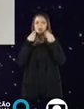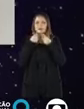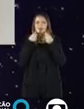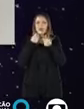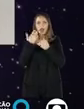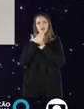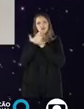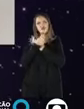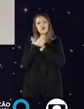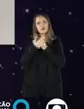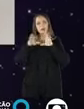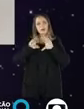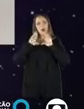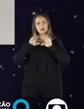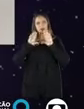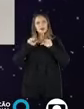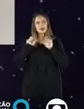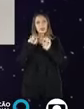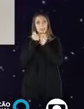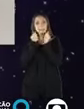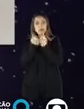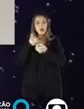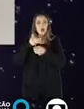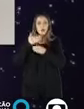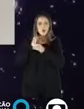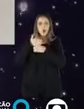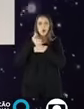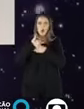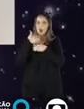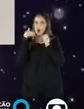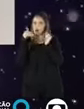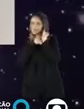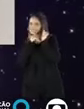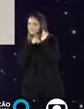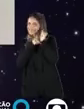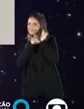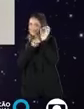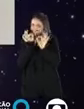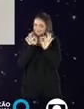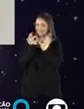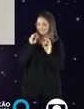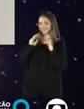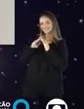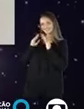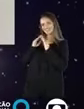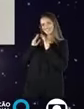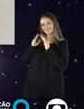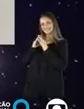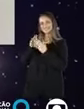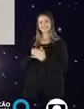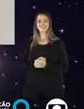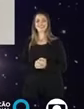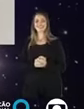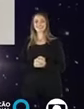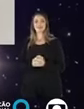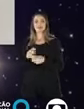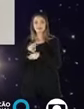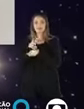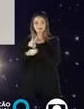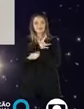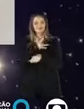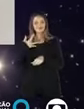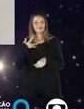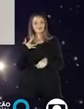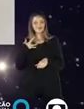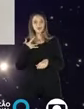maciez dos pães, bolos, é o segredinho dos meus preparos em casa, né, para dar essa culinária mais